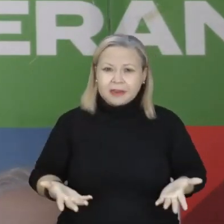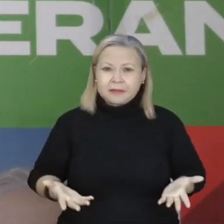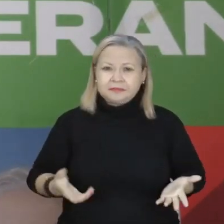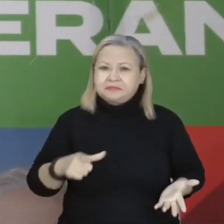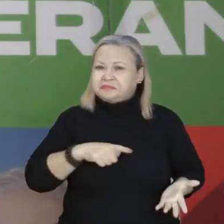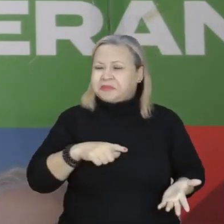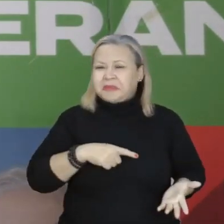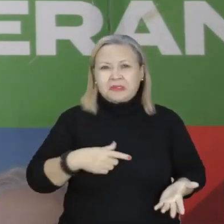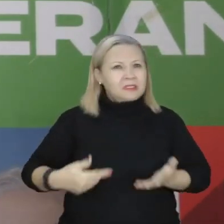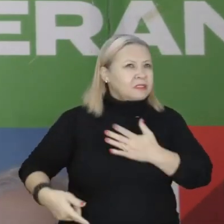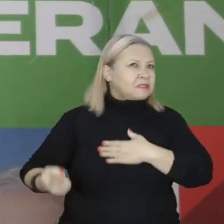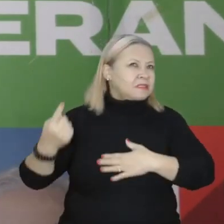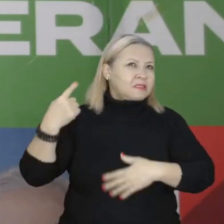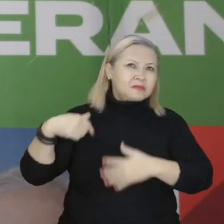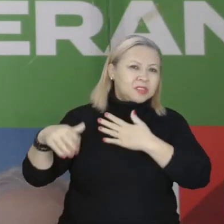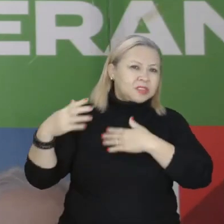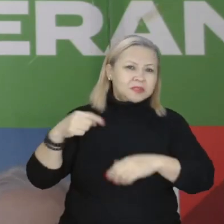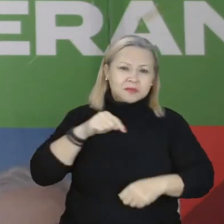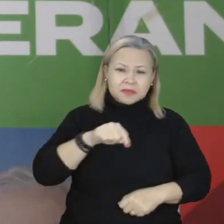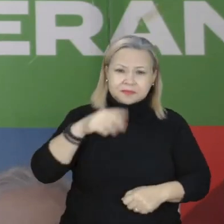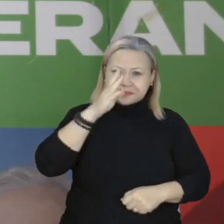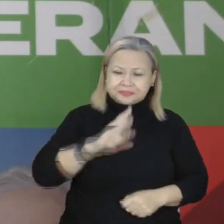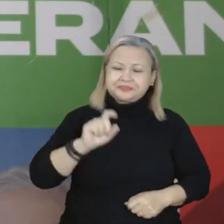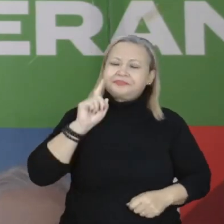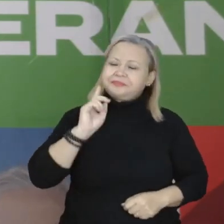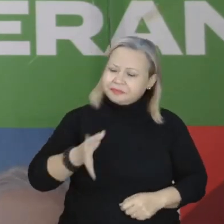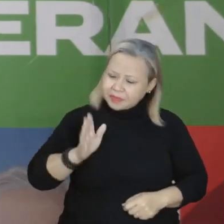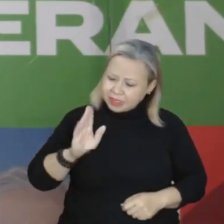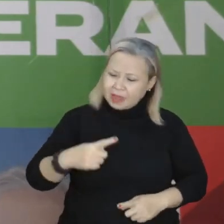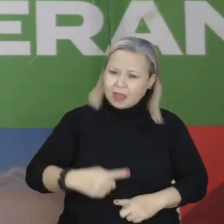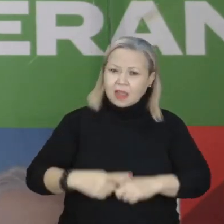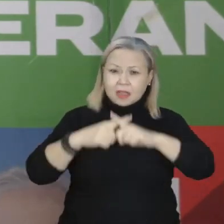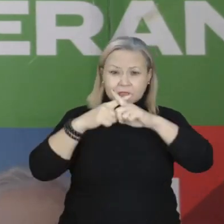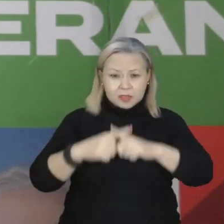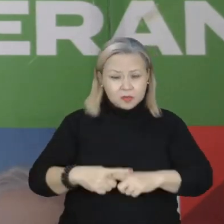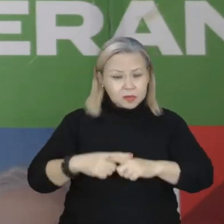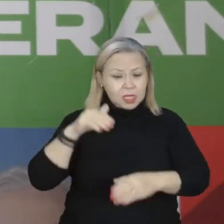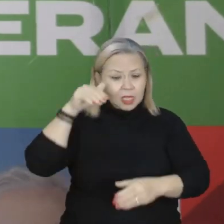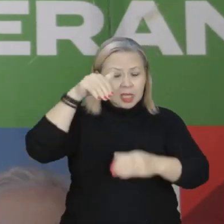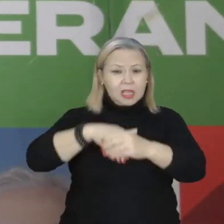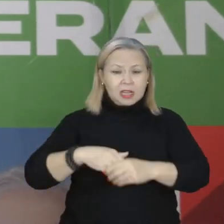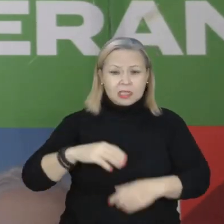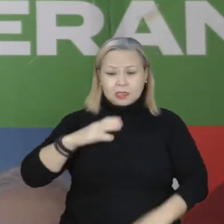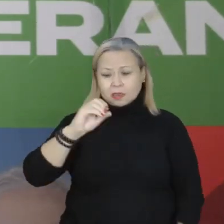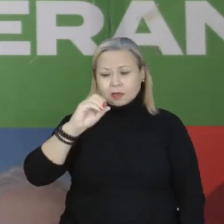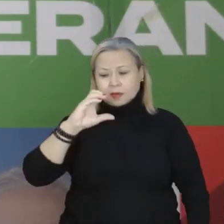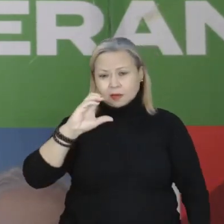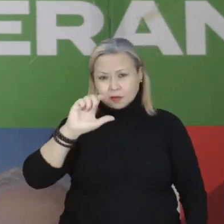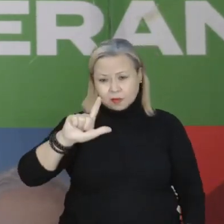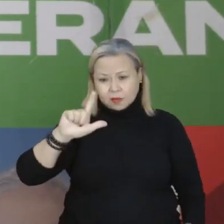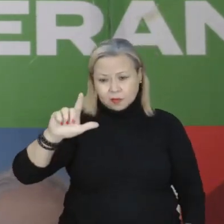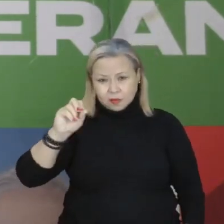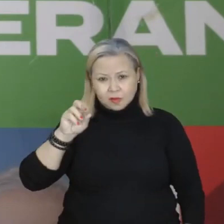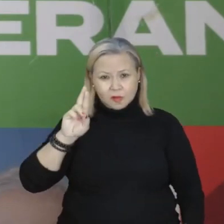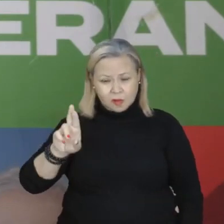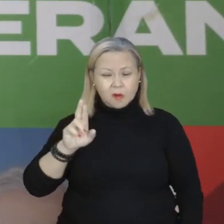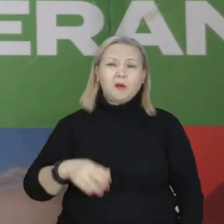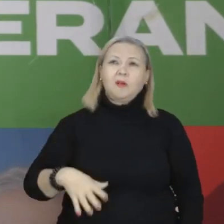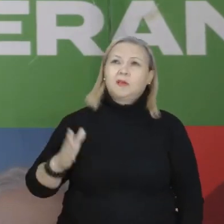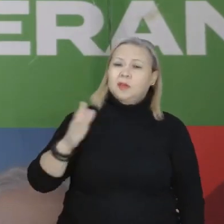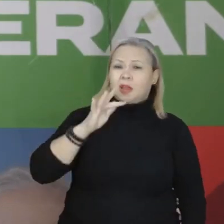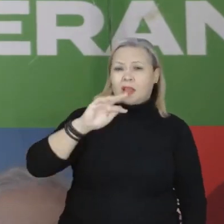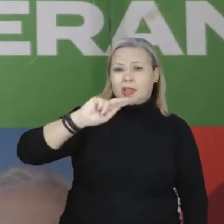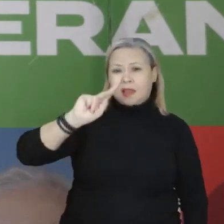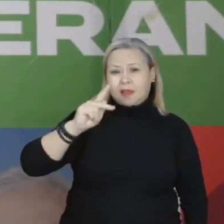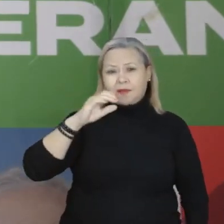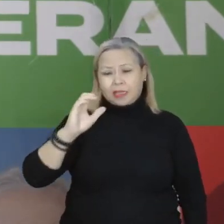no Brasil. Eu já disputei eleições com o Collor, com o Fernando Henrique Cardoso 2 vezes e perdi. Eu já disputei com o